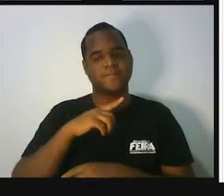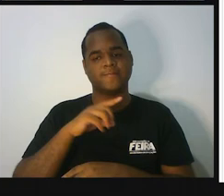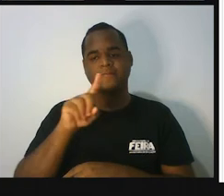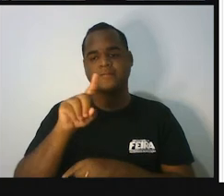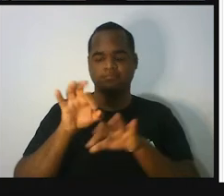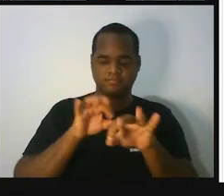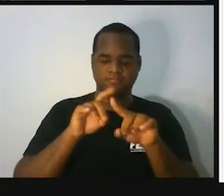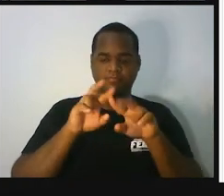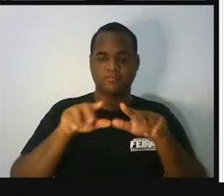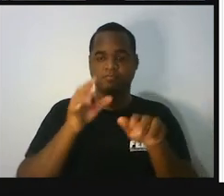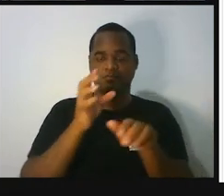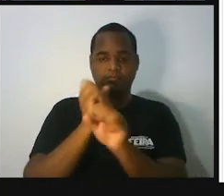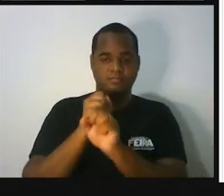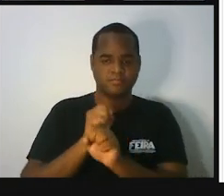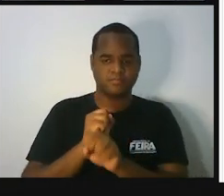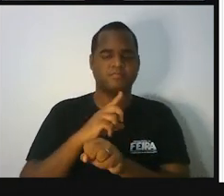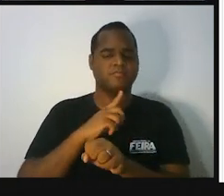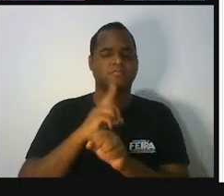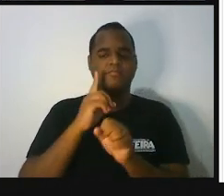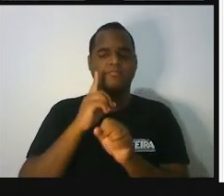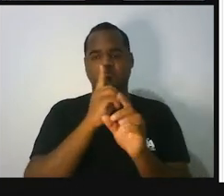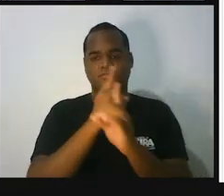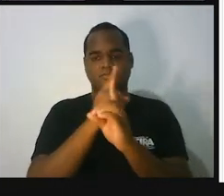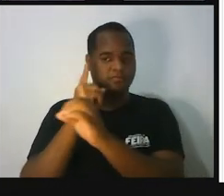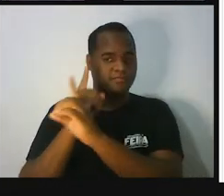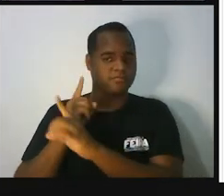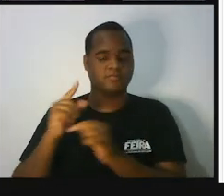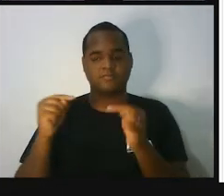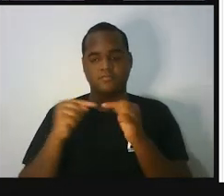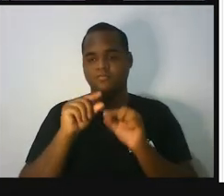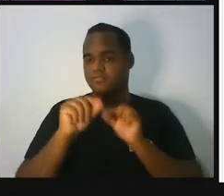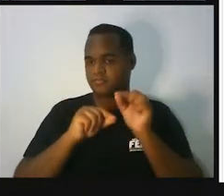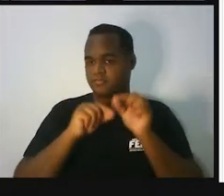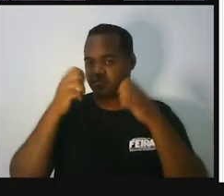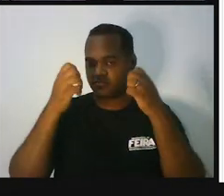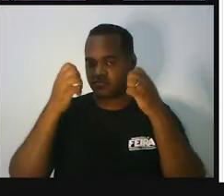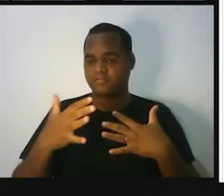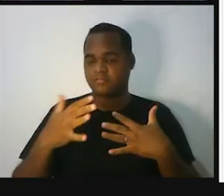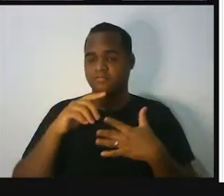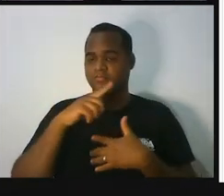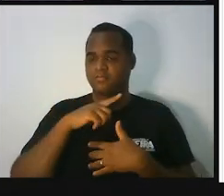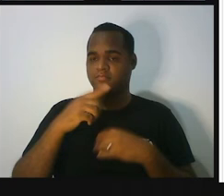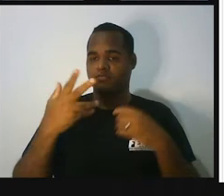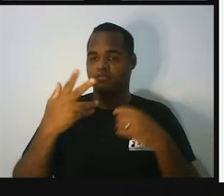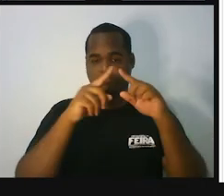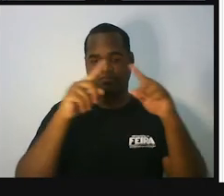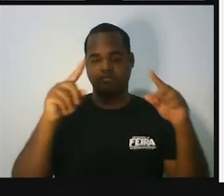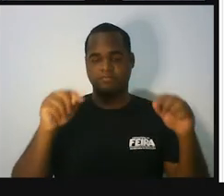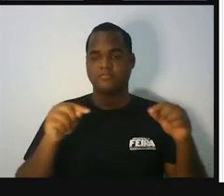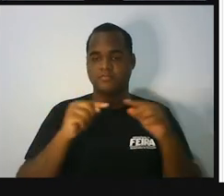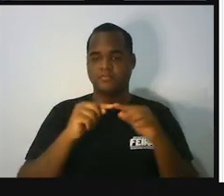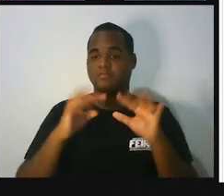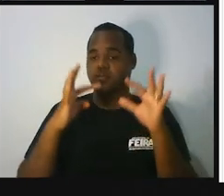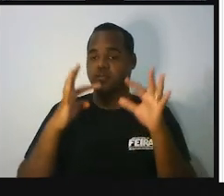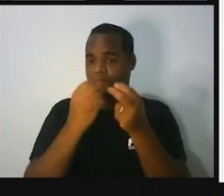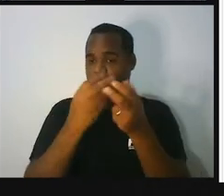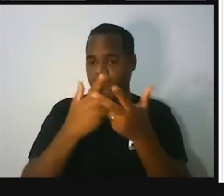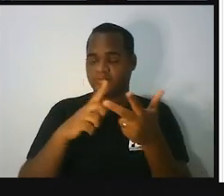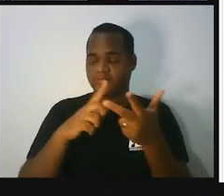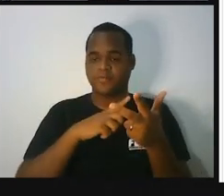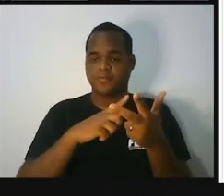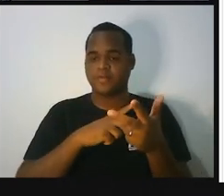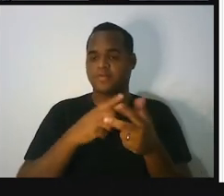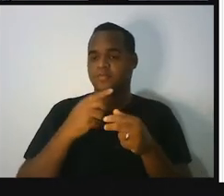essa continha, você vai encontrar que o quadrado, os 4 ângulos